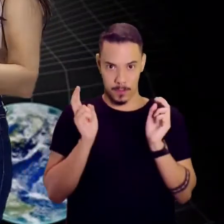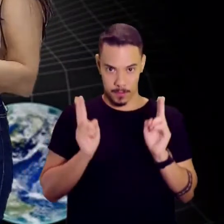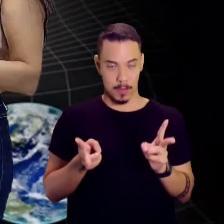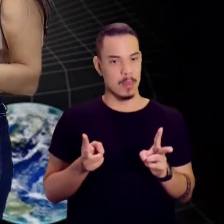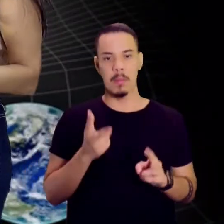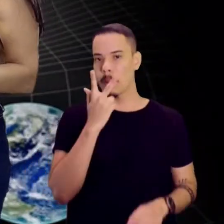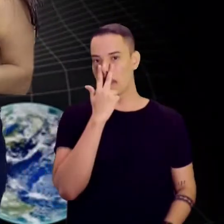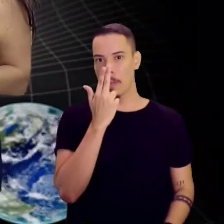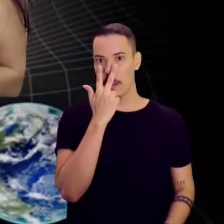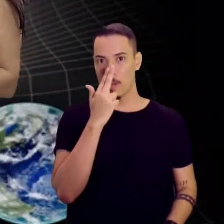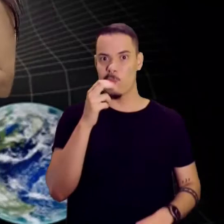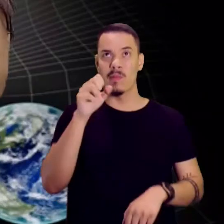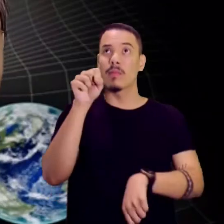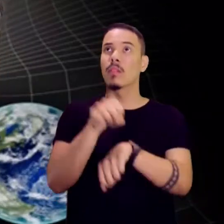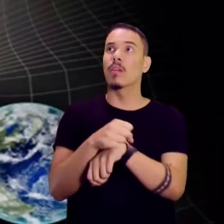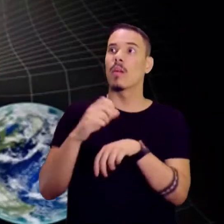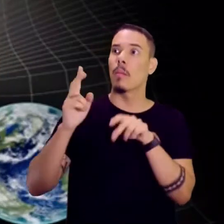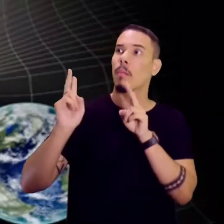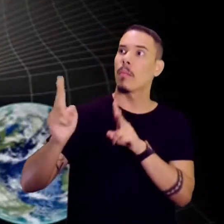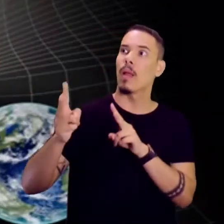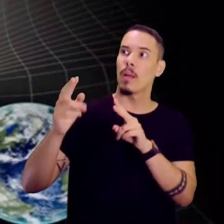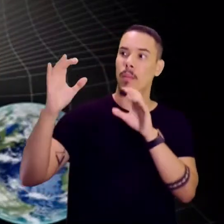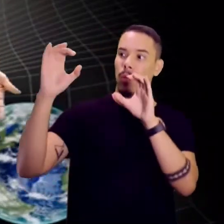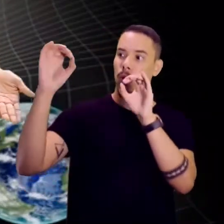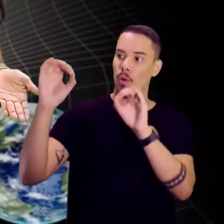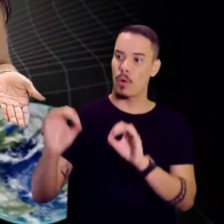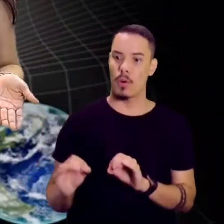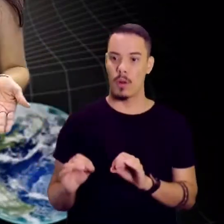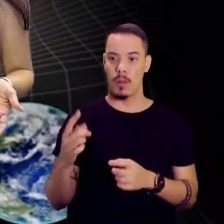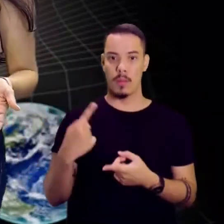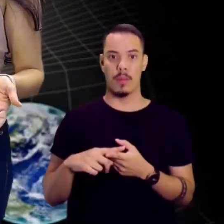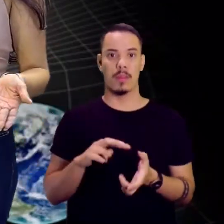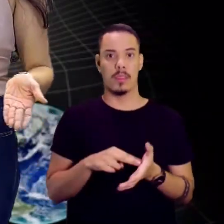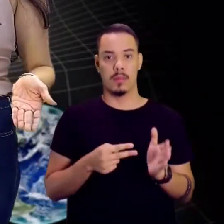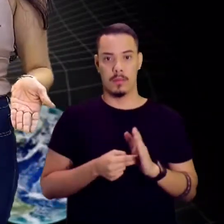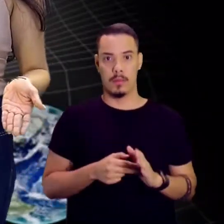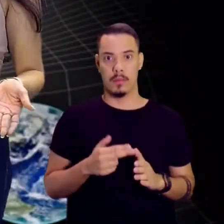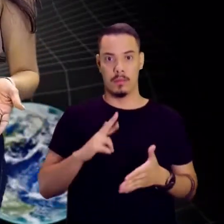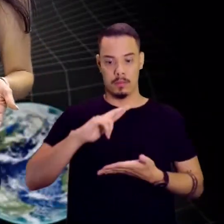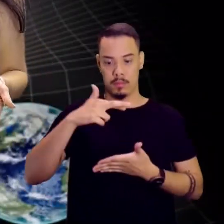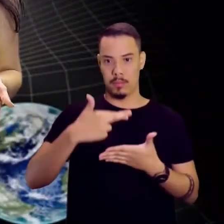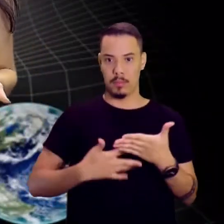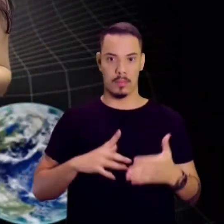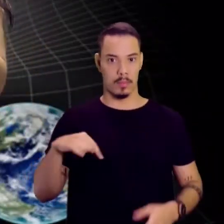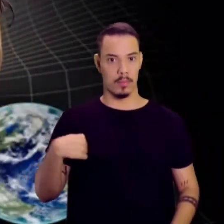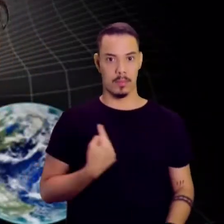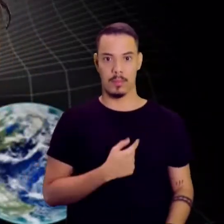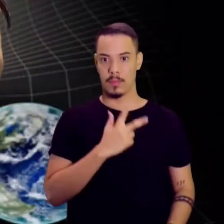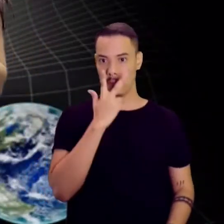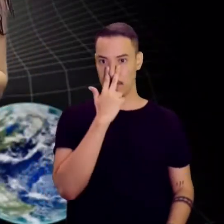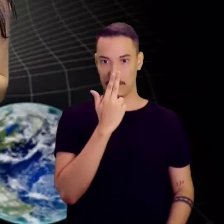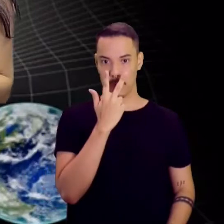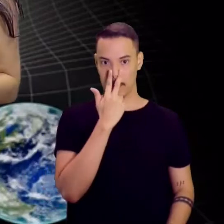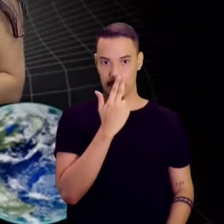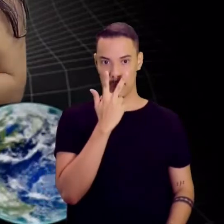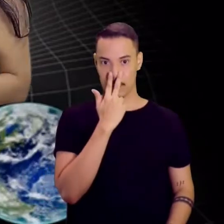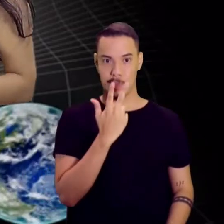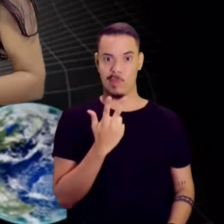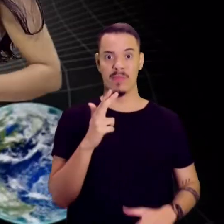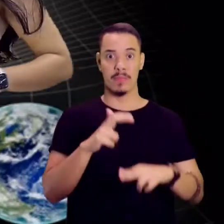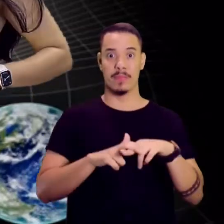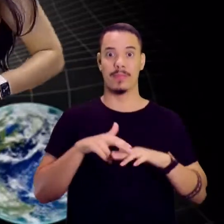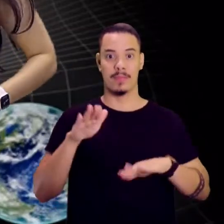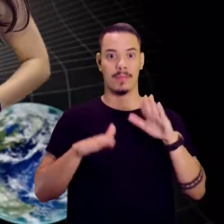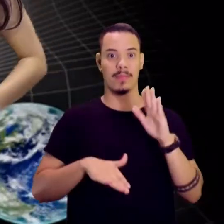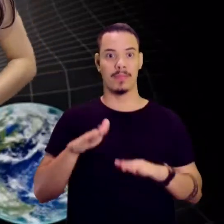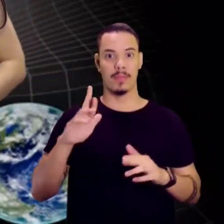ela não está caindo, né? Seria para você que a referencial está na mesma velocidade que ela, não está, né? Parece que ela não está caindo, no caso,